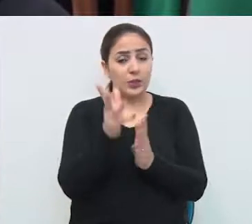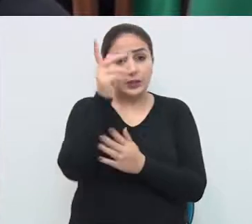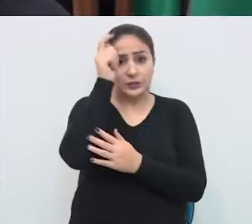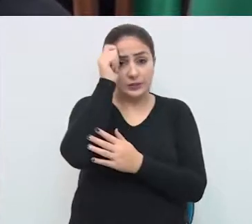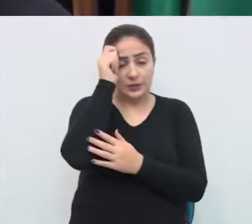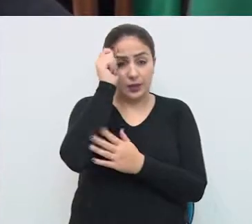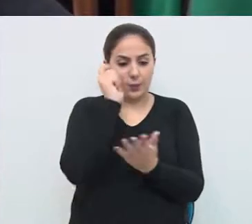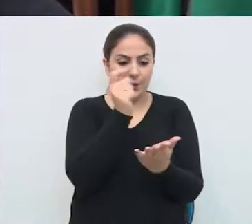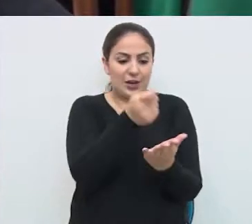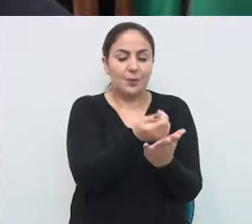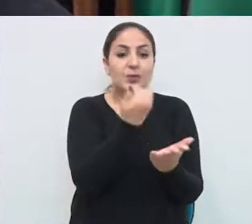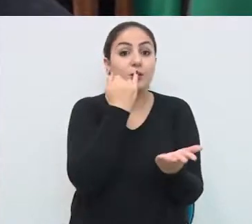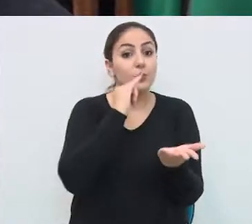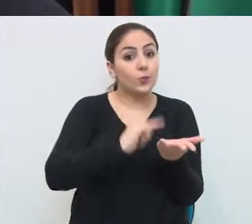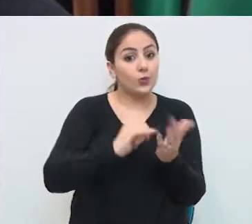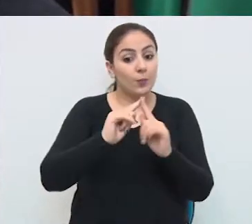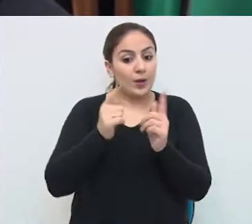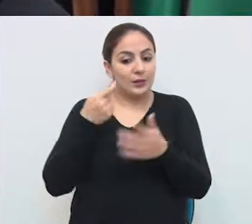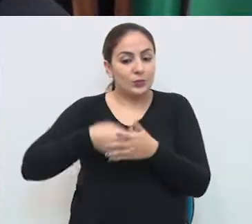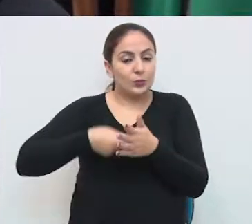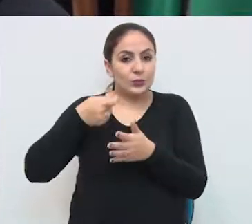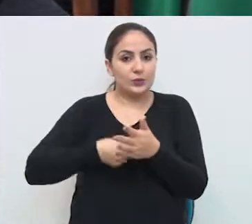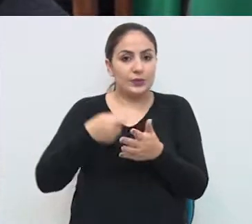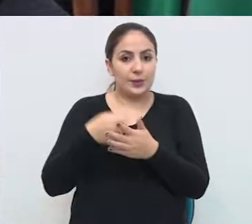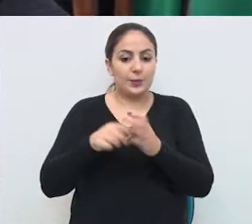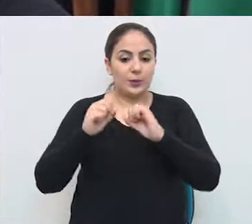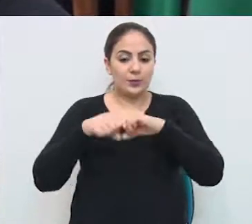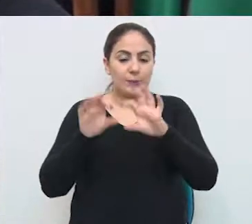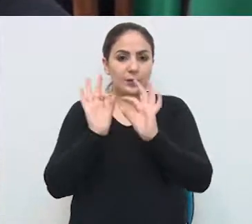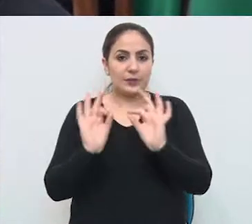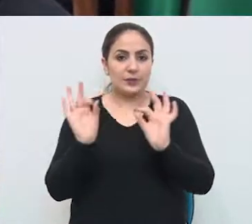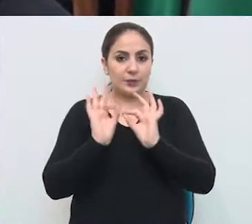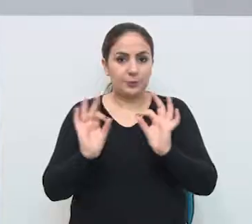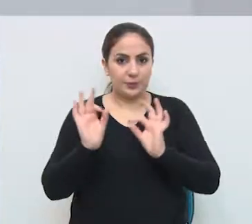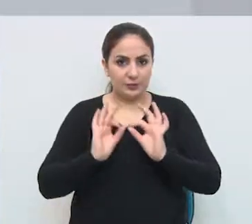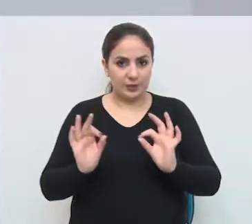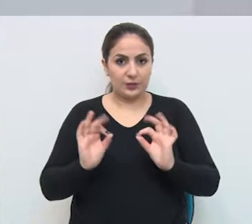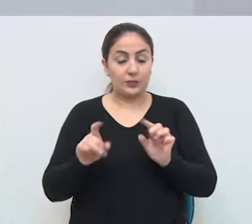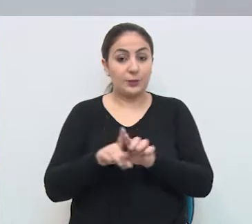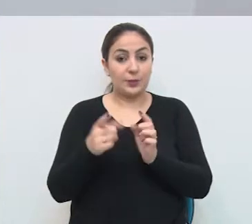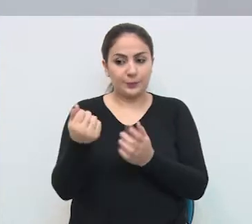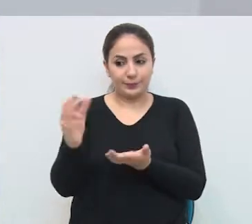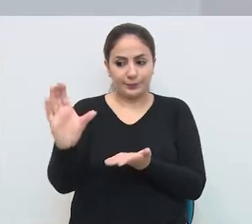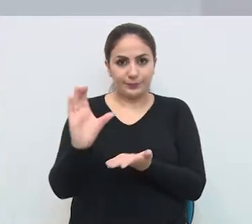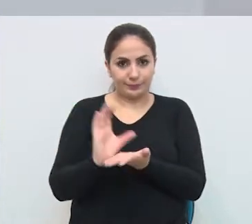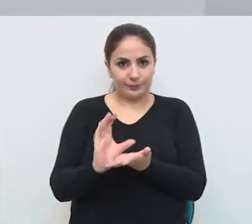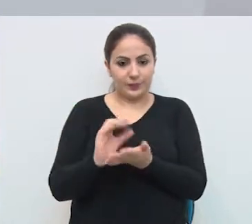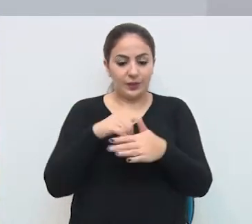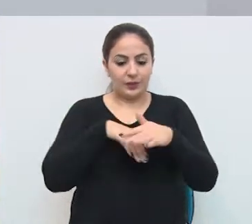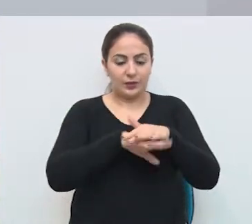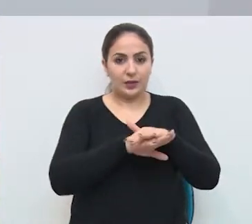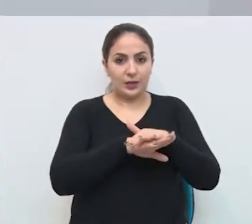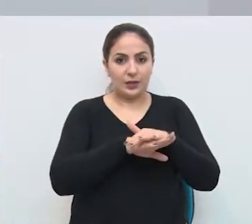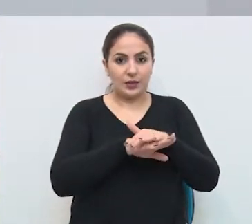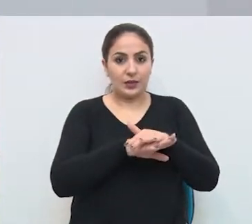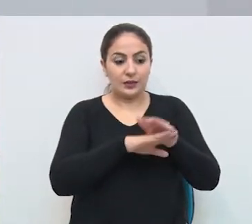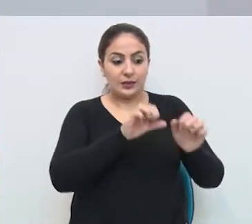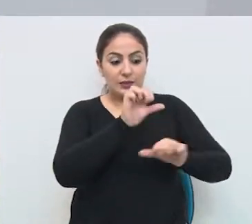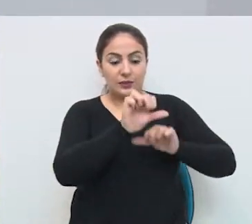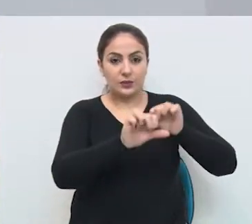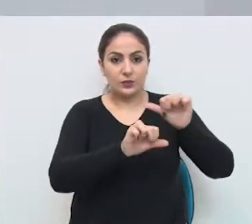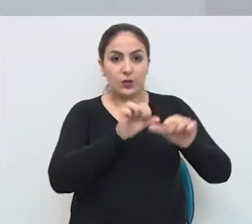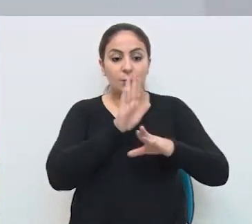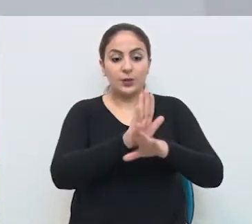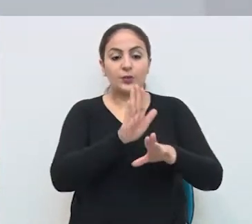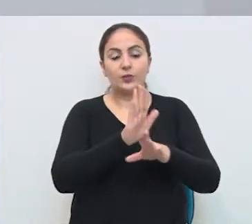depreciar o pagamento de impostos, mas lutar por um sistema simplificado e para que os recursos arrecadados se transformem